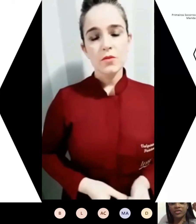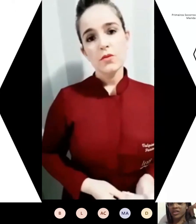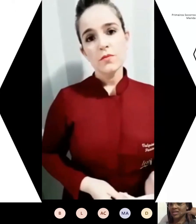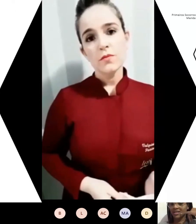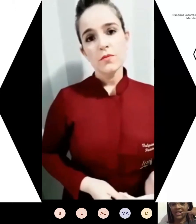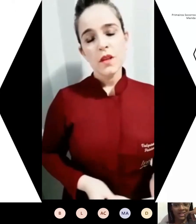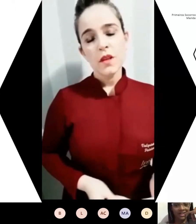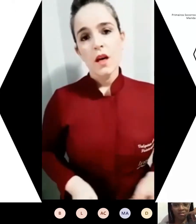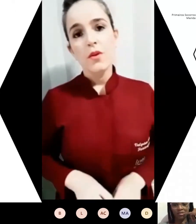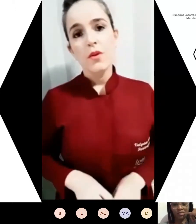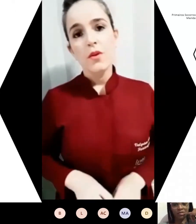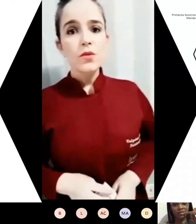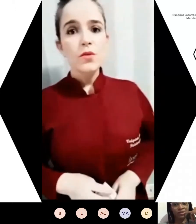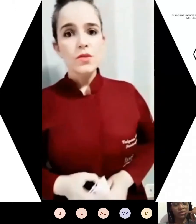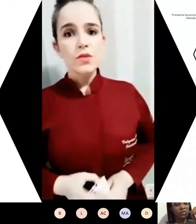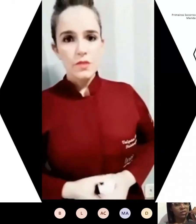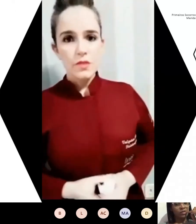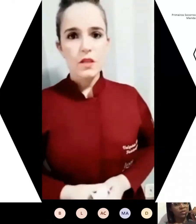Muita microfonia.